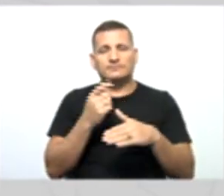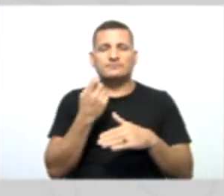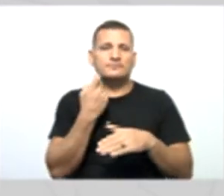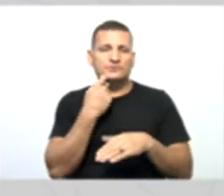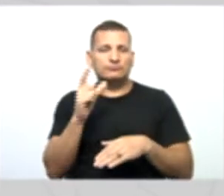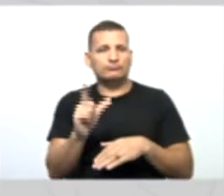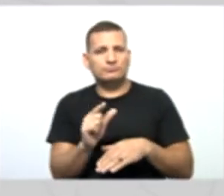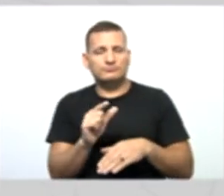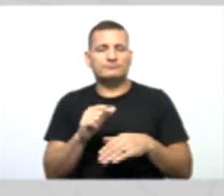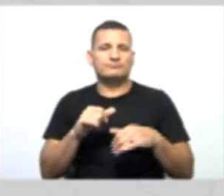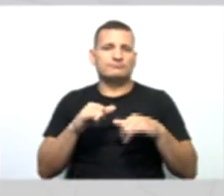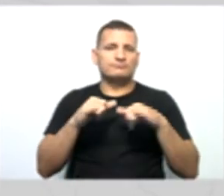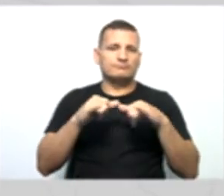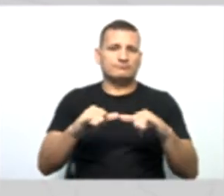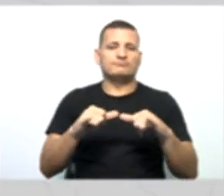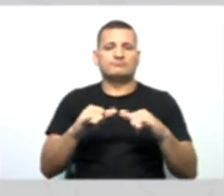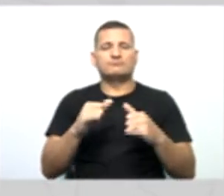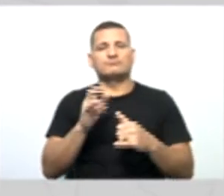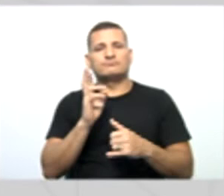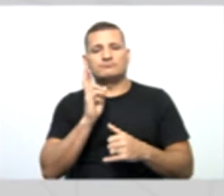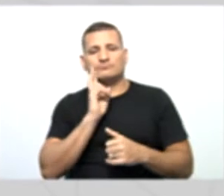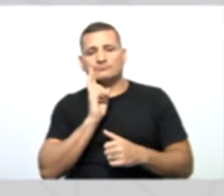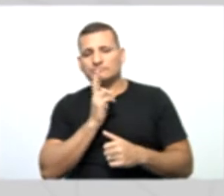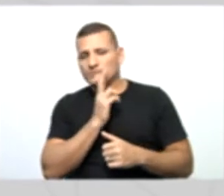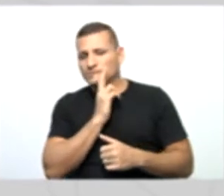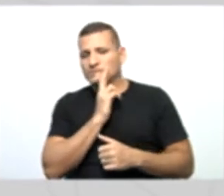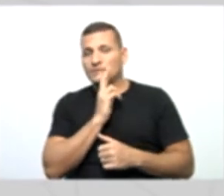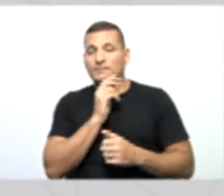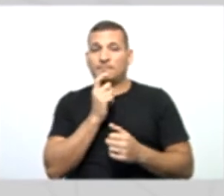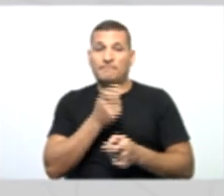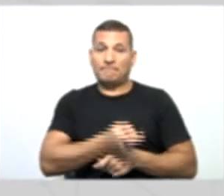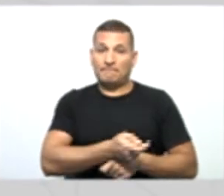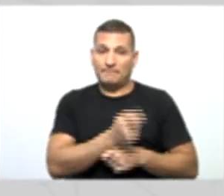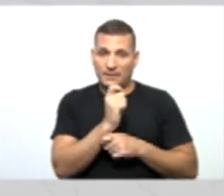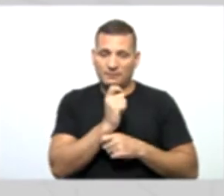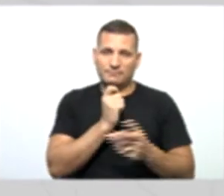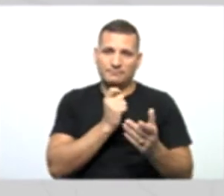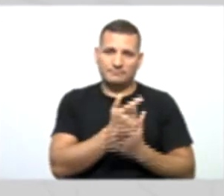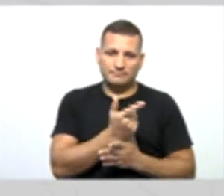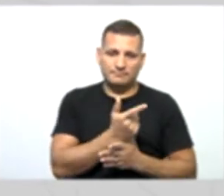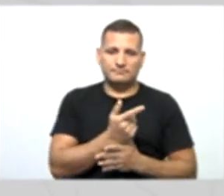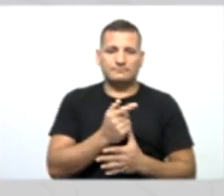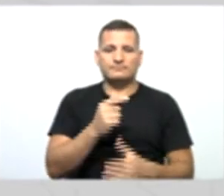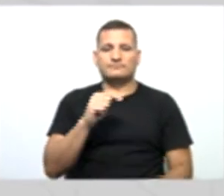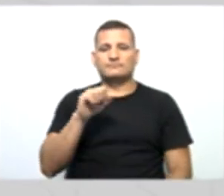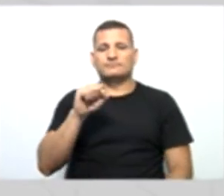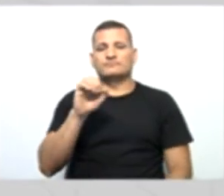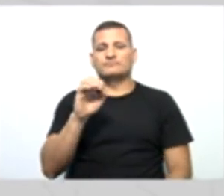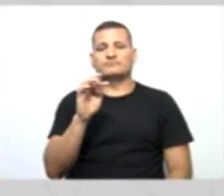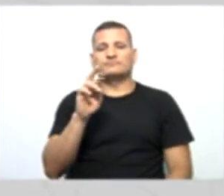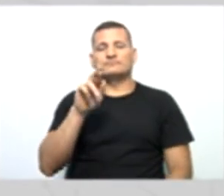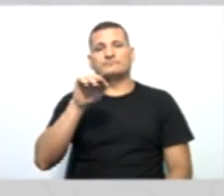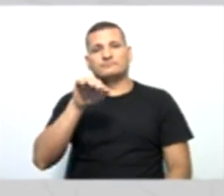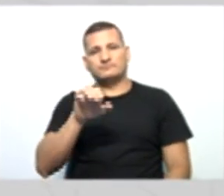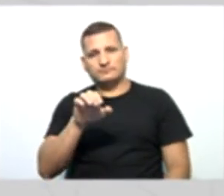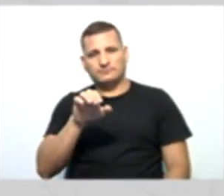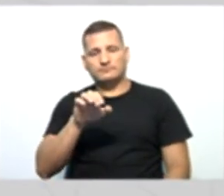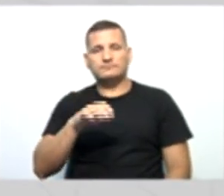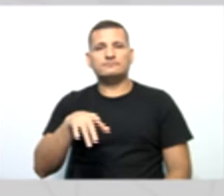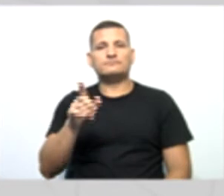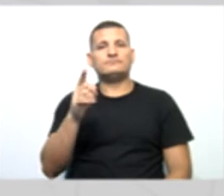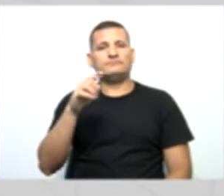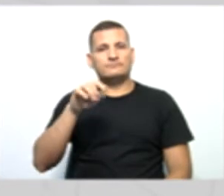peixarias, frigoríficos, restaurantes Pesque Pague, Sebrae, Embrapa. Lembre-se, tá, pessoal?